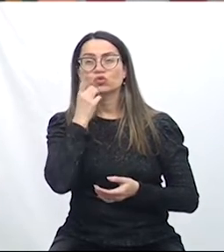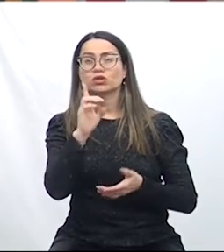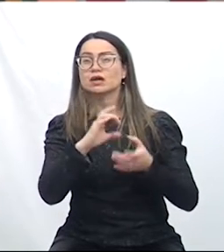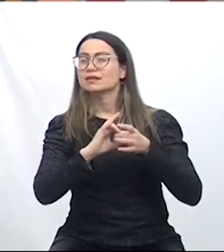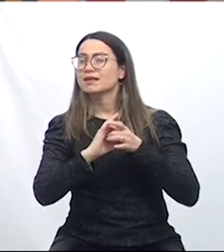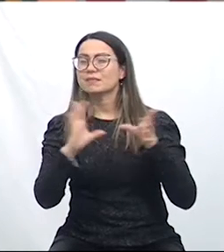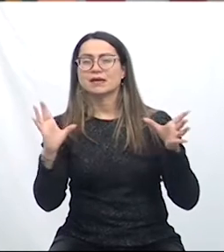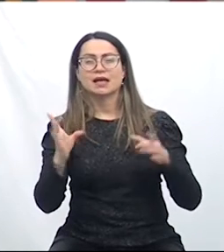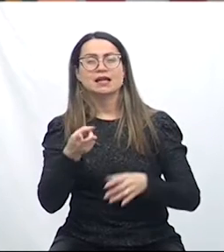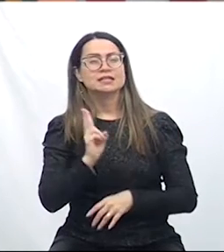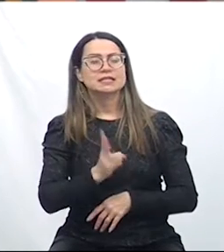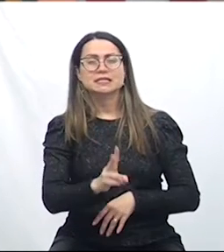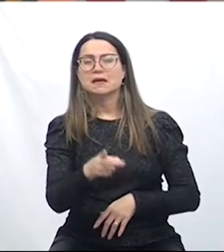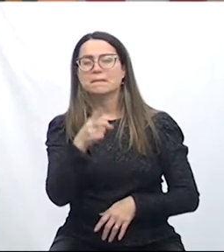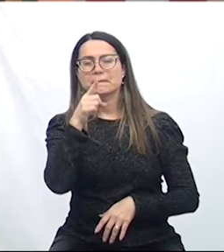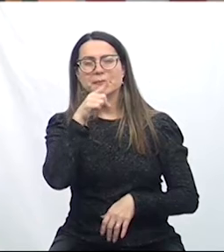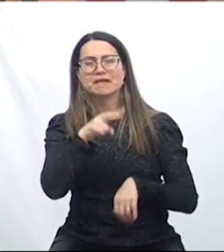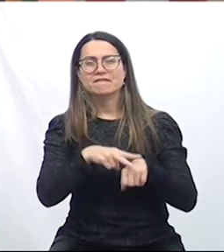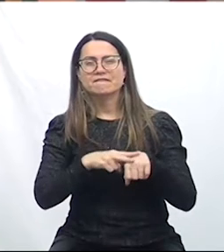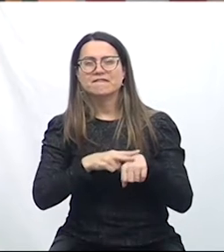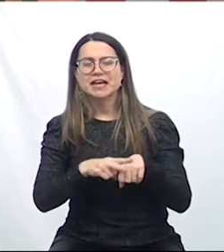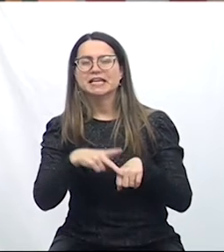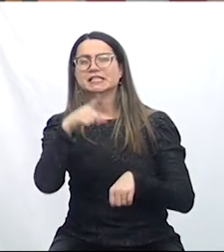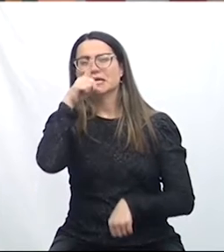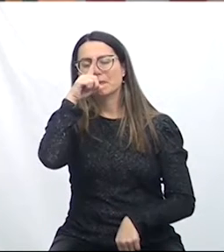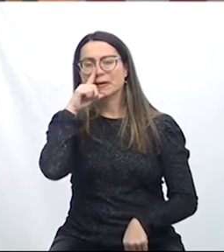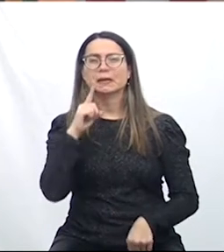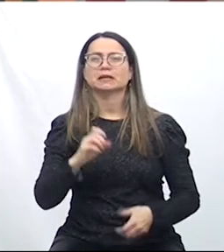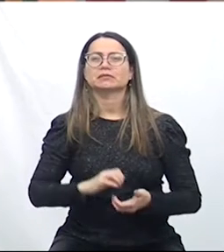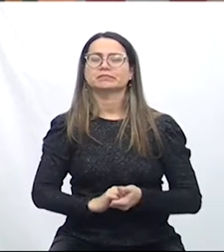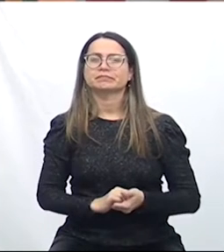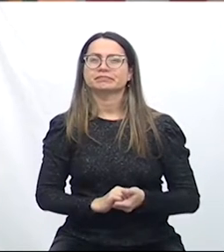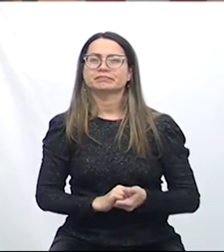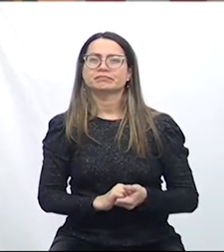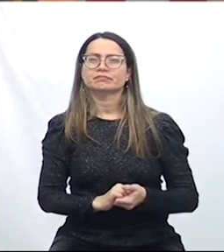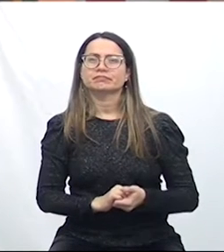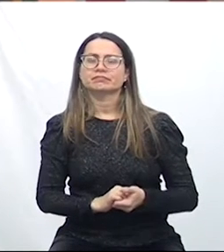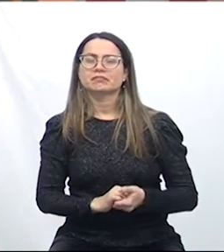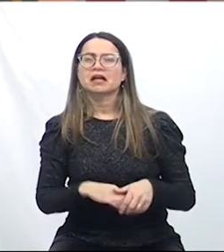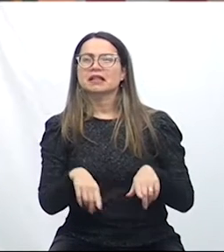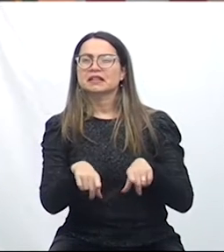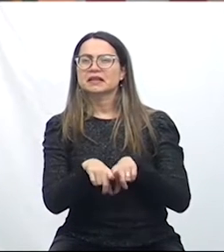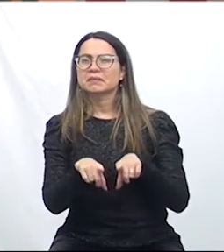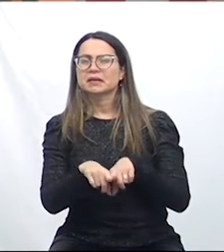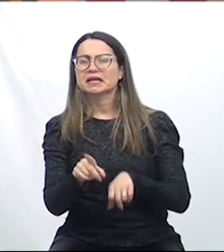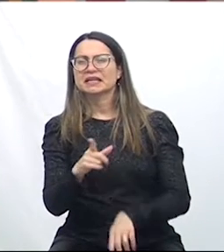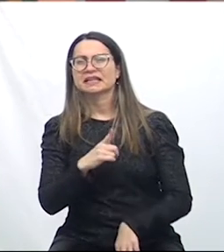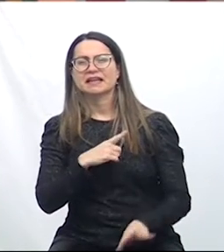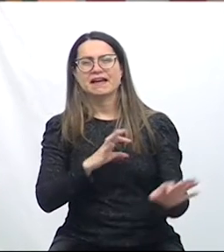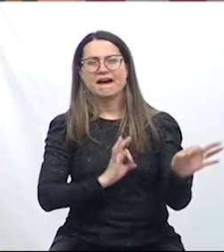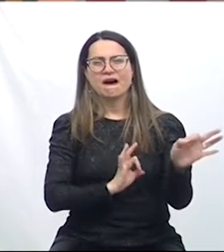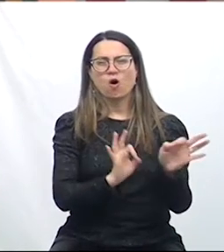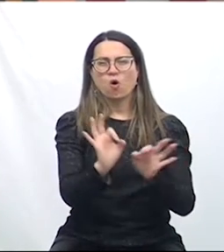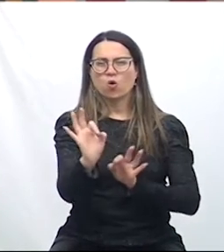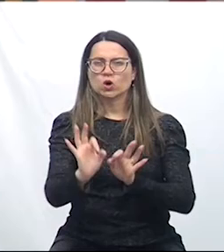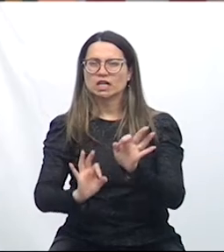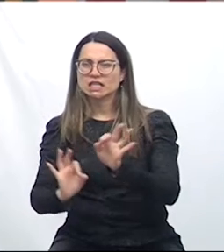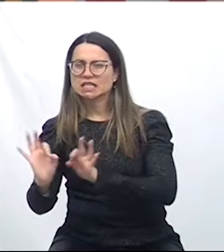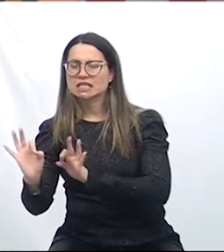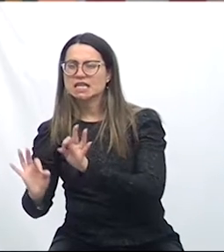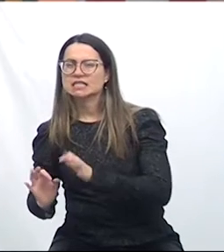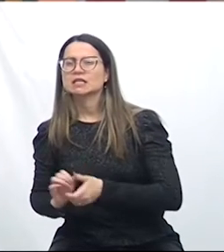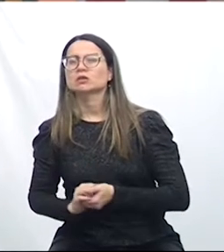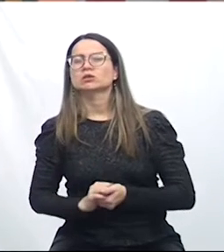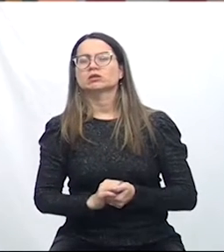Ordeiro, movimento de ordem, sem quebra-quebra, como antigamente se via na nação